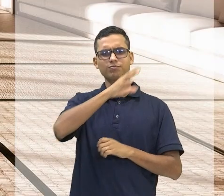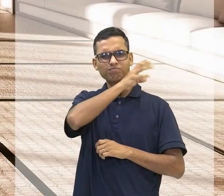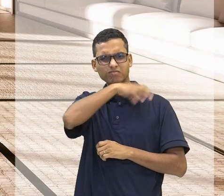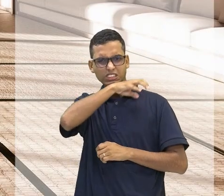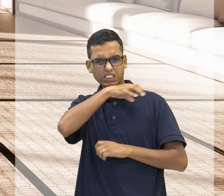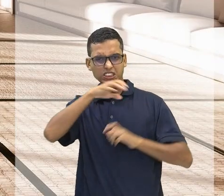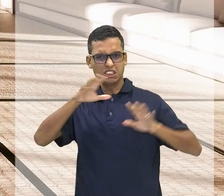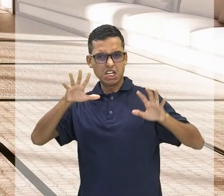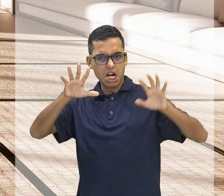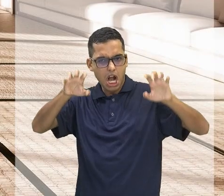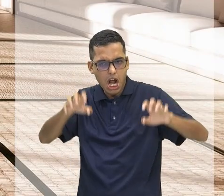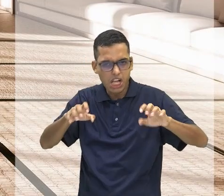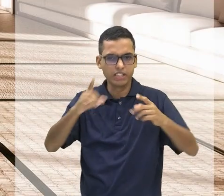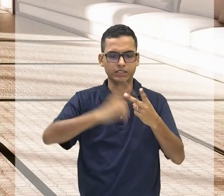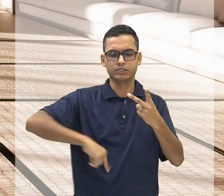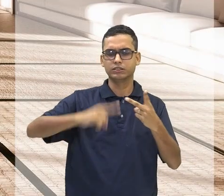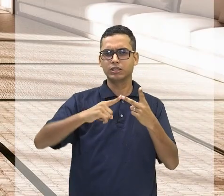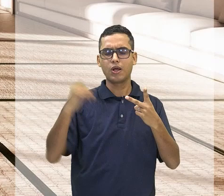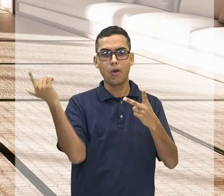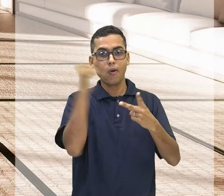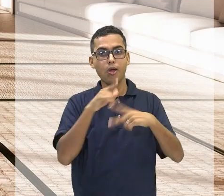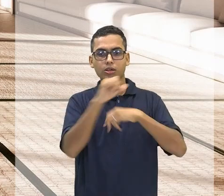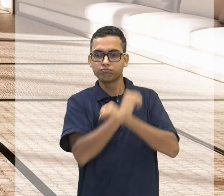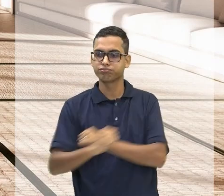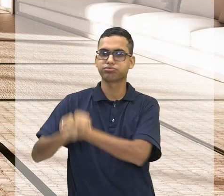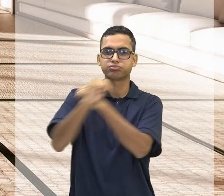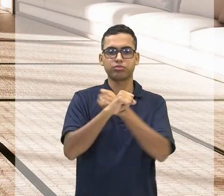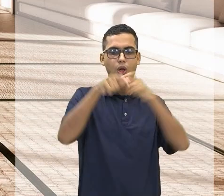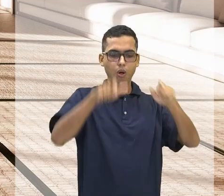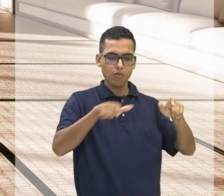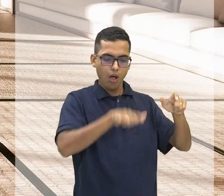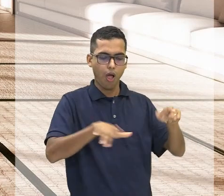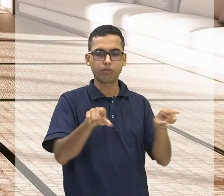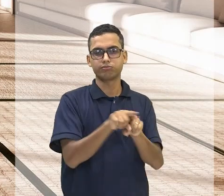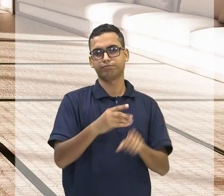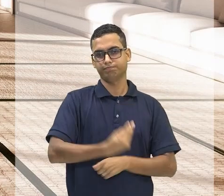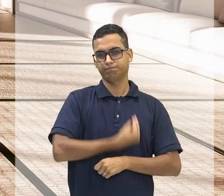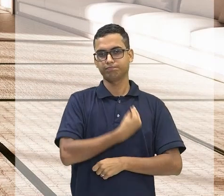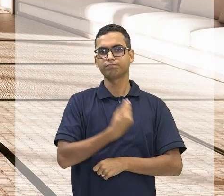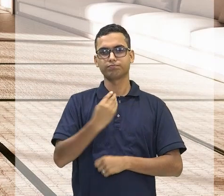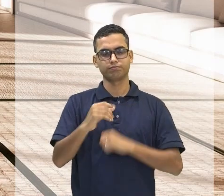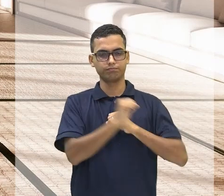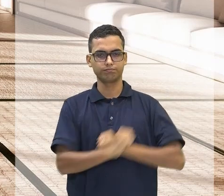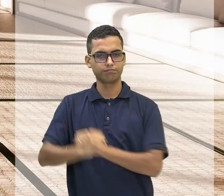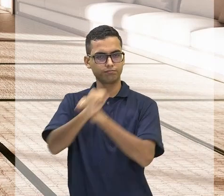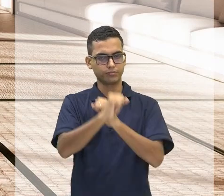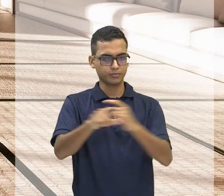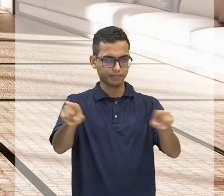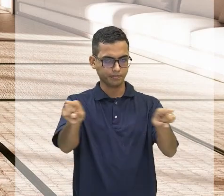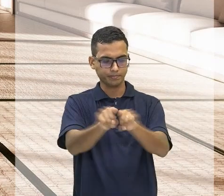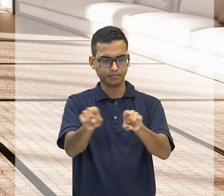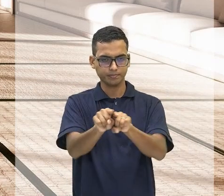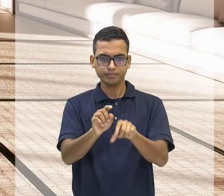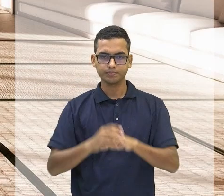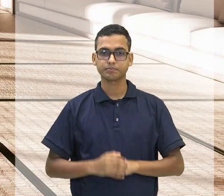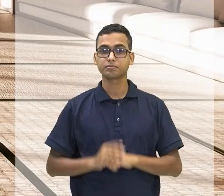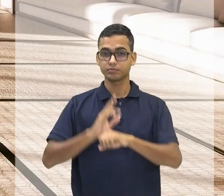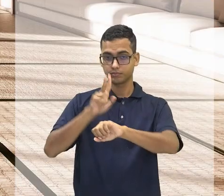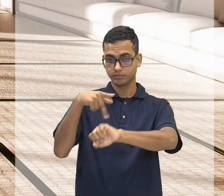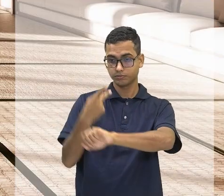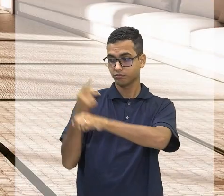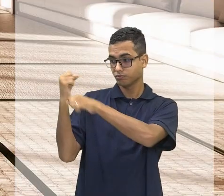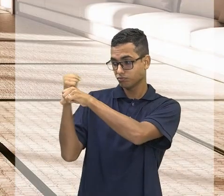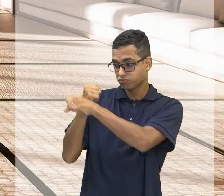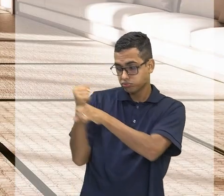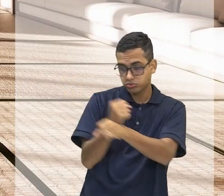defender e para defender o ambiente onde eles estavam também, tá? Só que com o passar do tempo, a luta ela